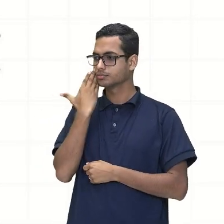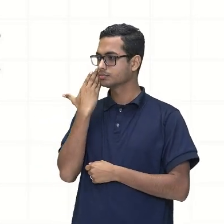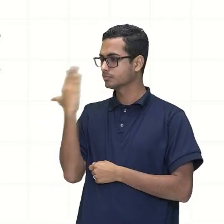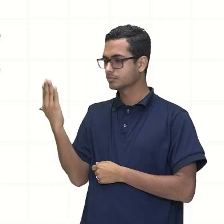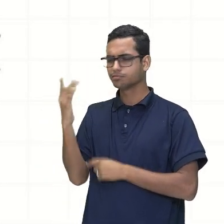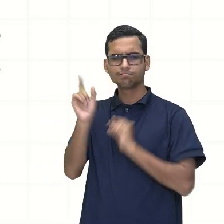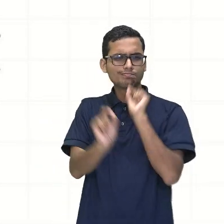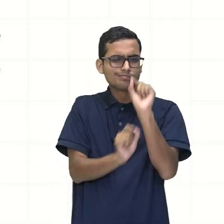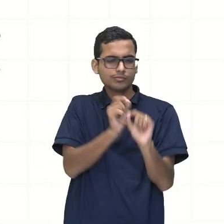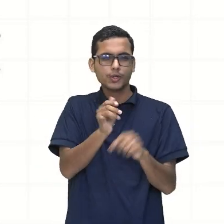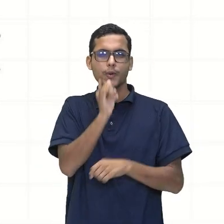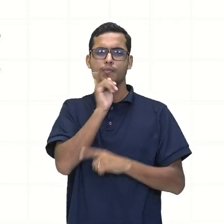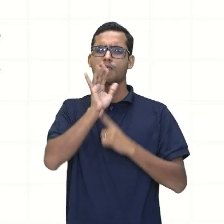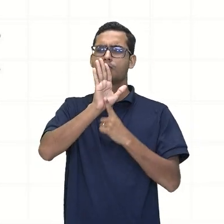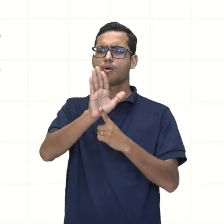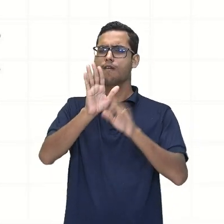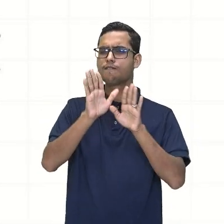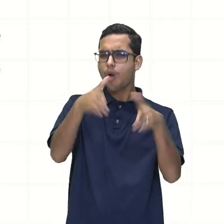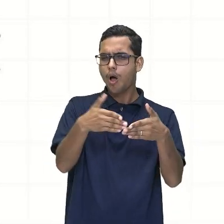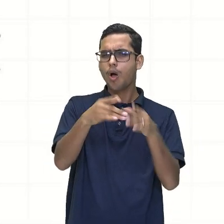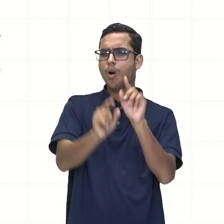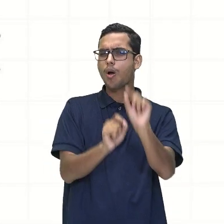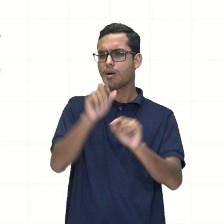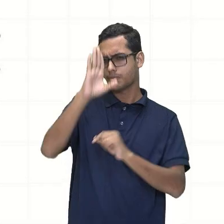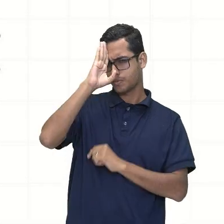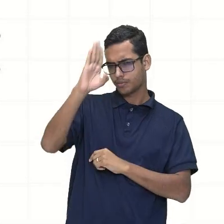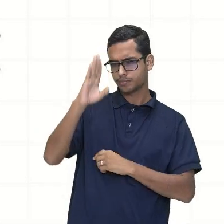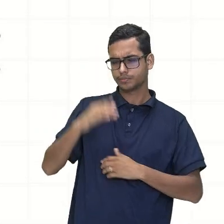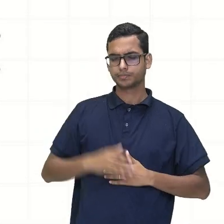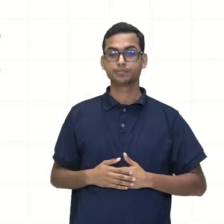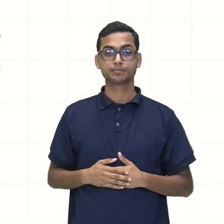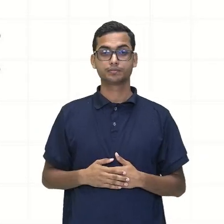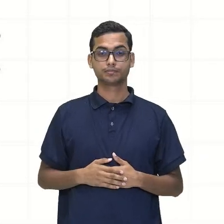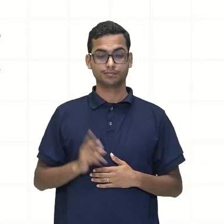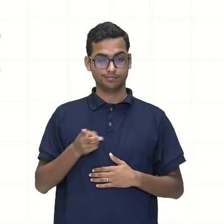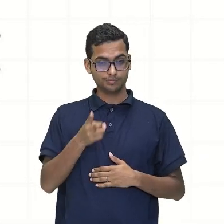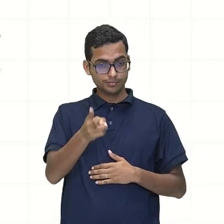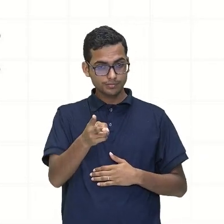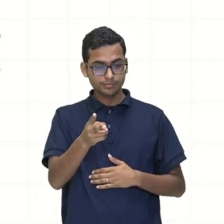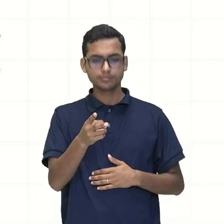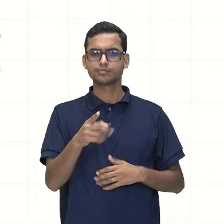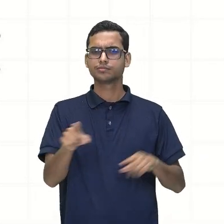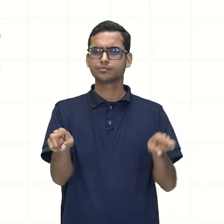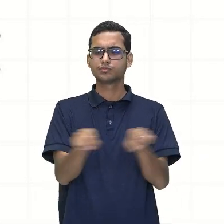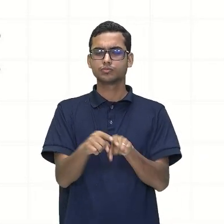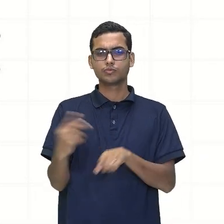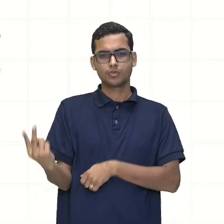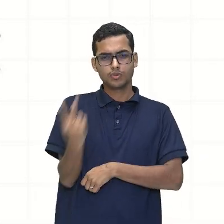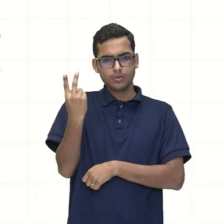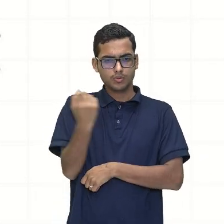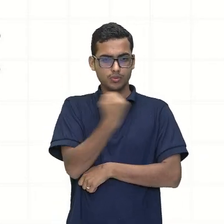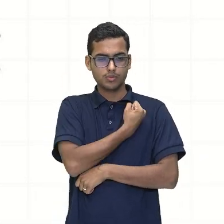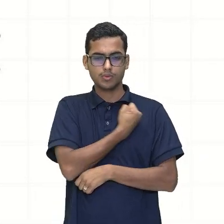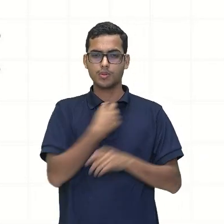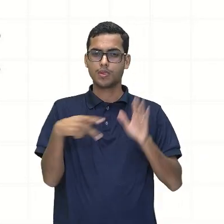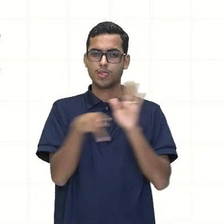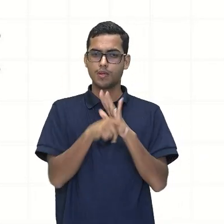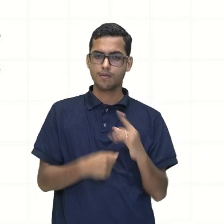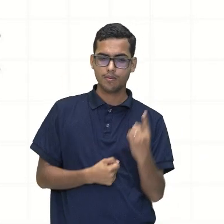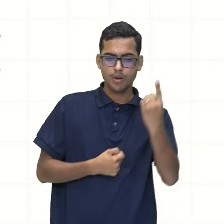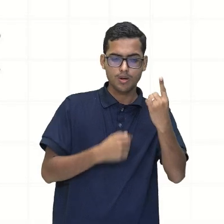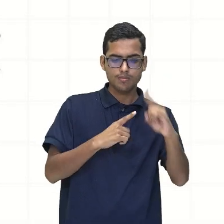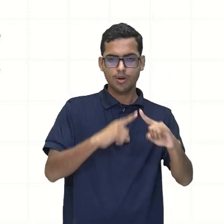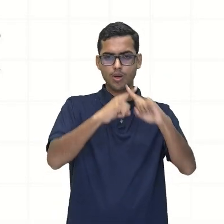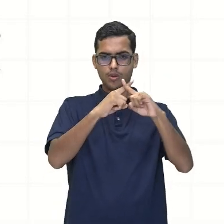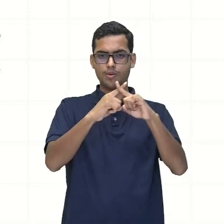é que esse exemplo está enfatizando aqui para a gente? Que toda vez que a gente multiplicar um valor por 1, esse valor